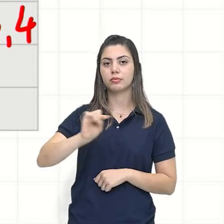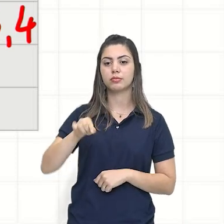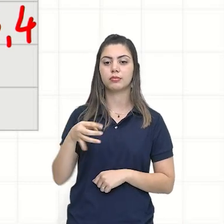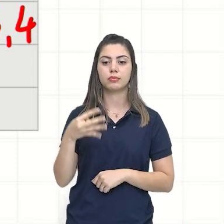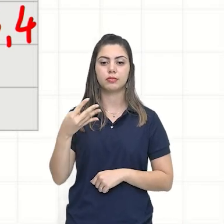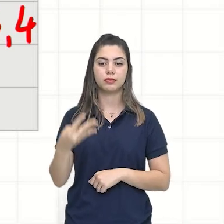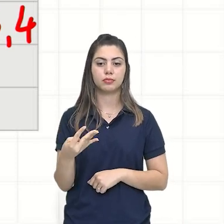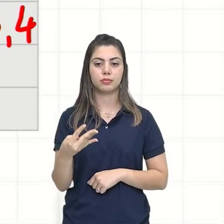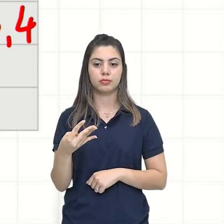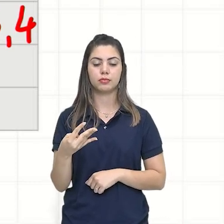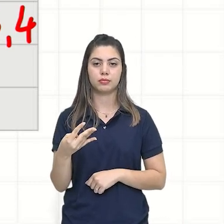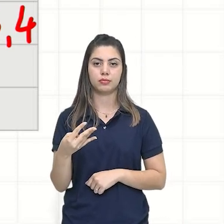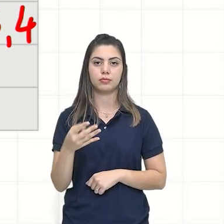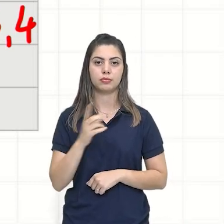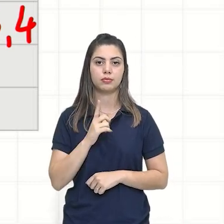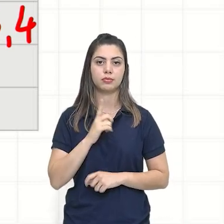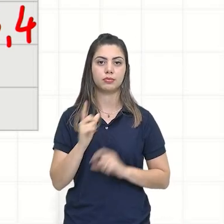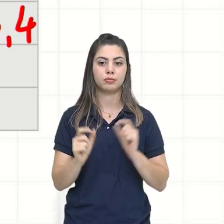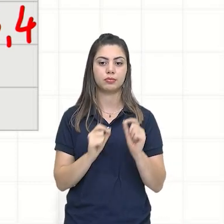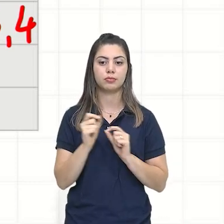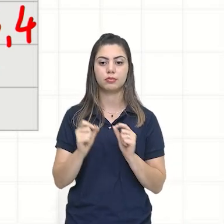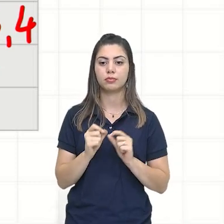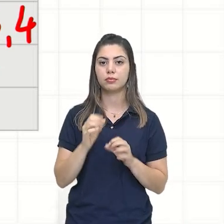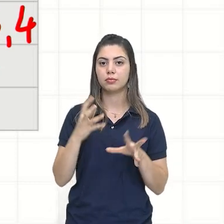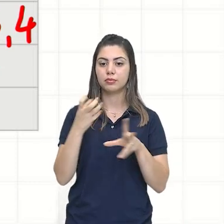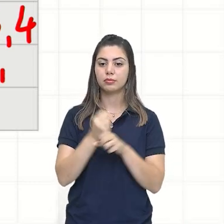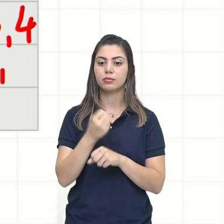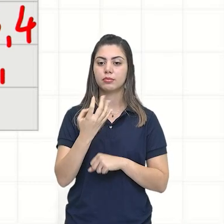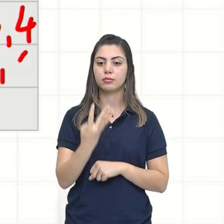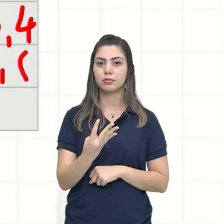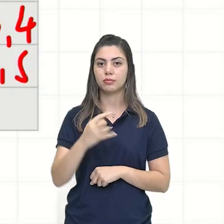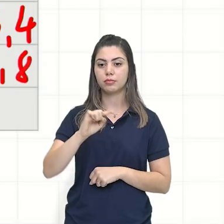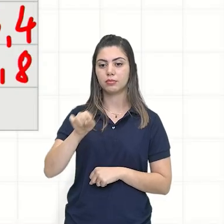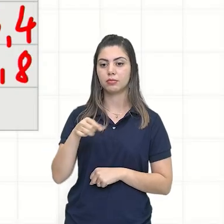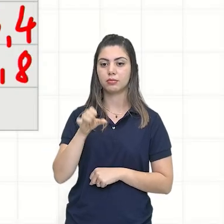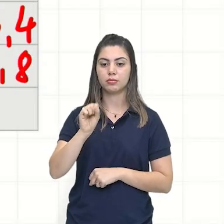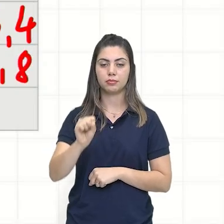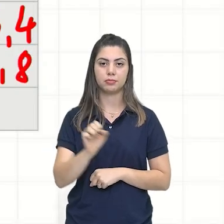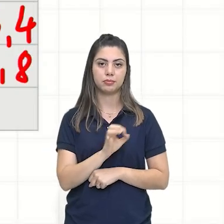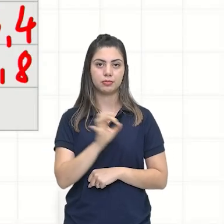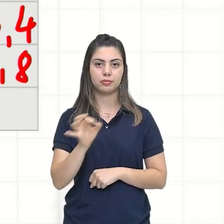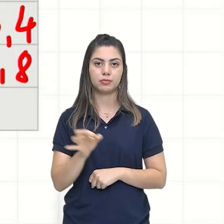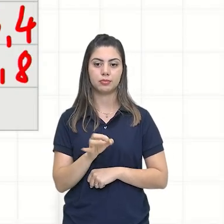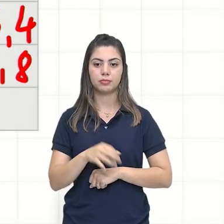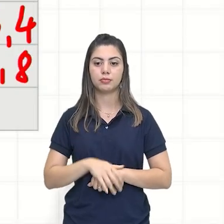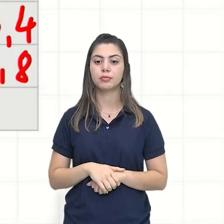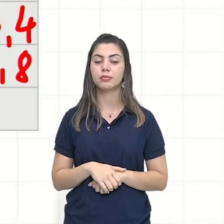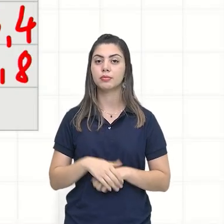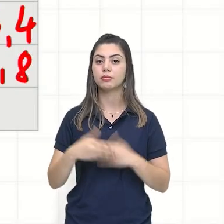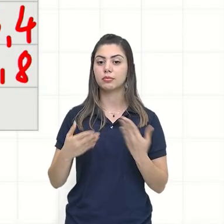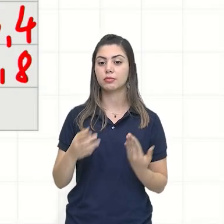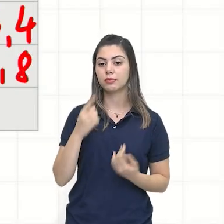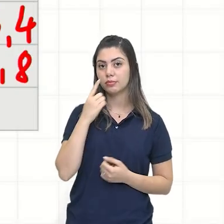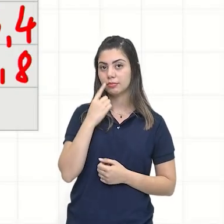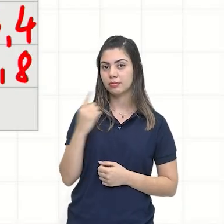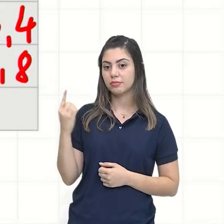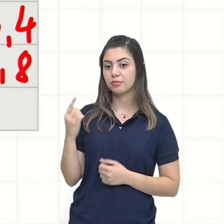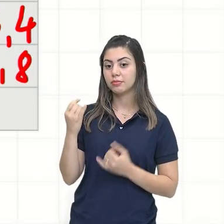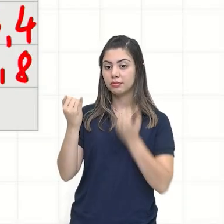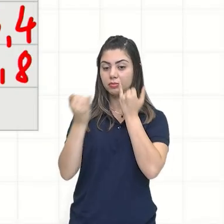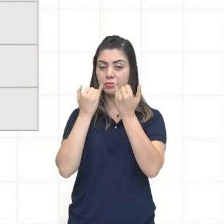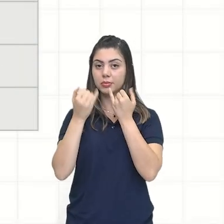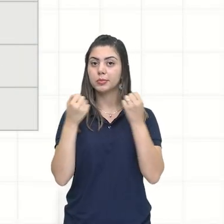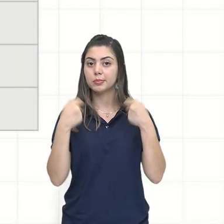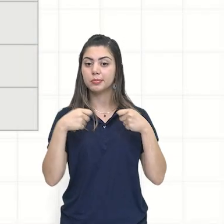0,4, nós vamos ter o quê? 4,8. Então, olha só, esse valor aqui, né, tem que bater com o de lá.